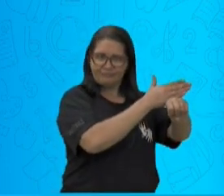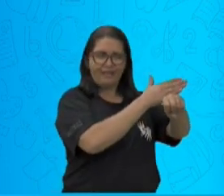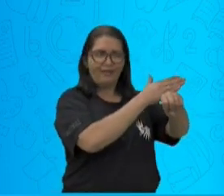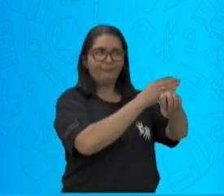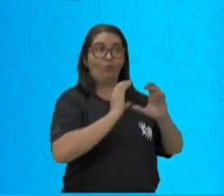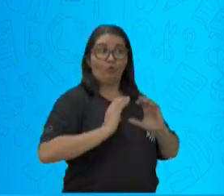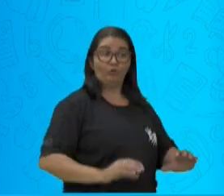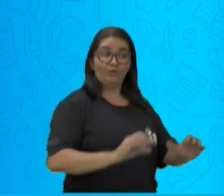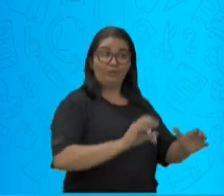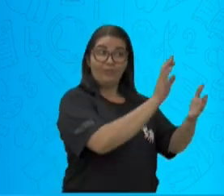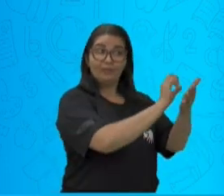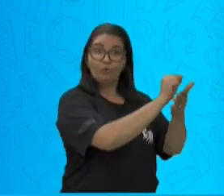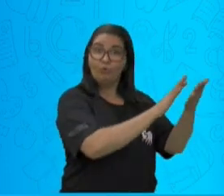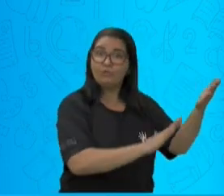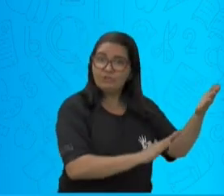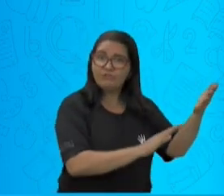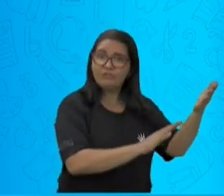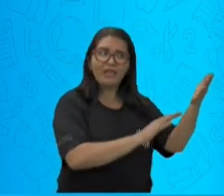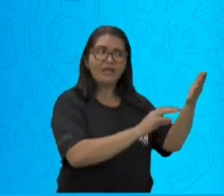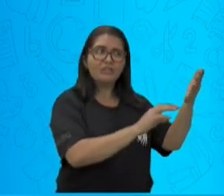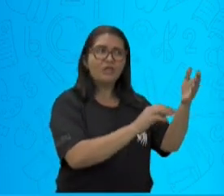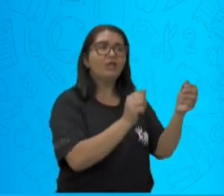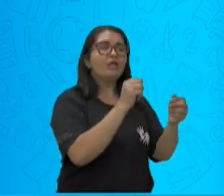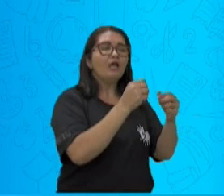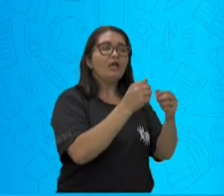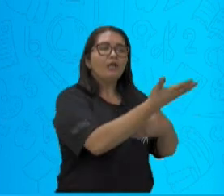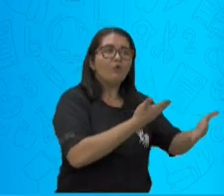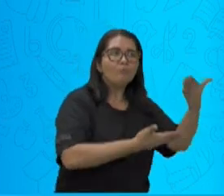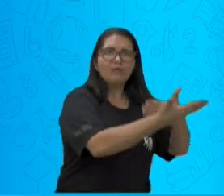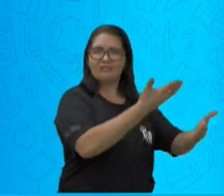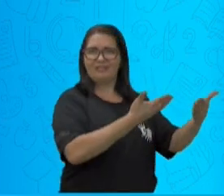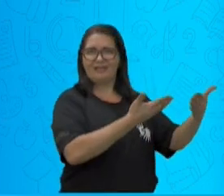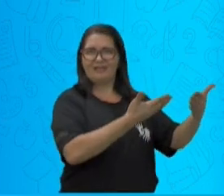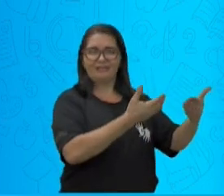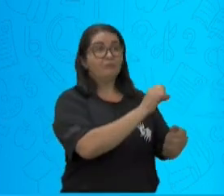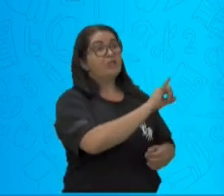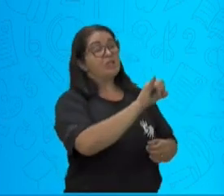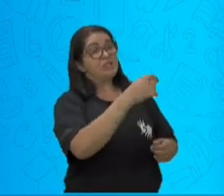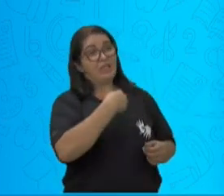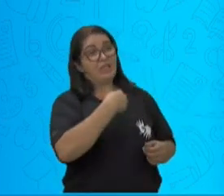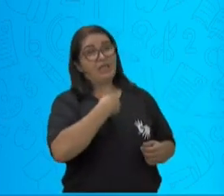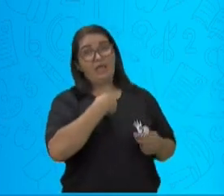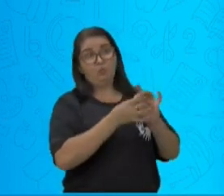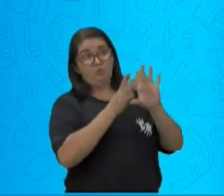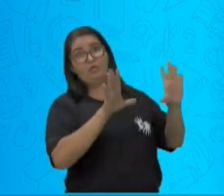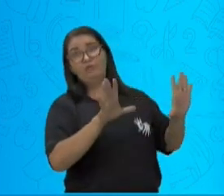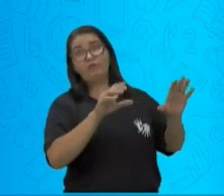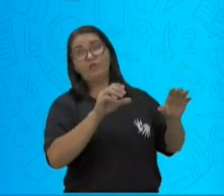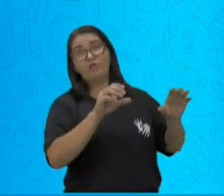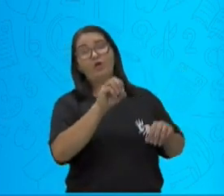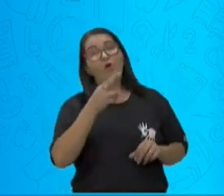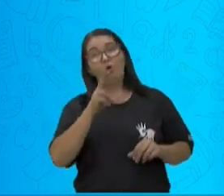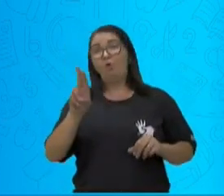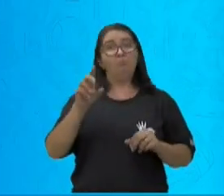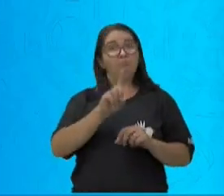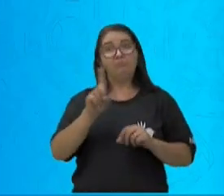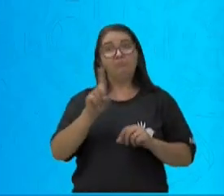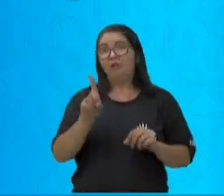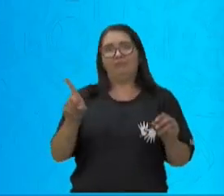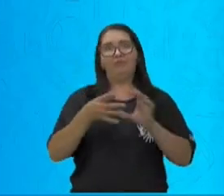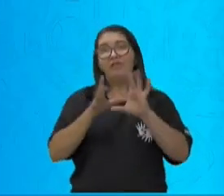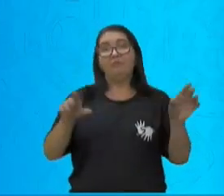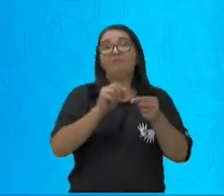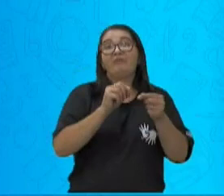um regulamento estabelece o que se pode fazer ou não dentro de uma atividade qualquer. Agora é